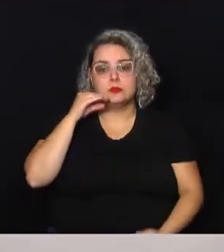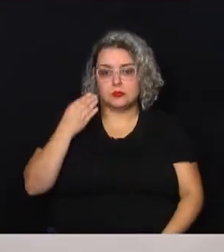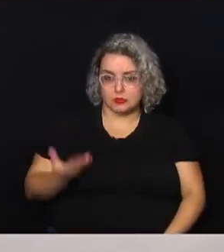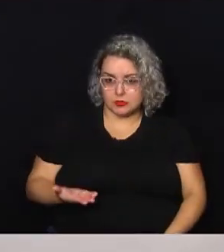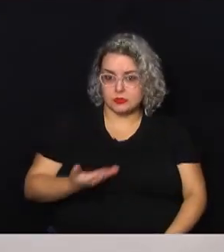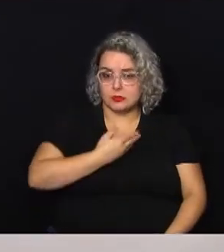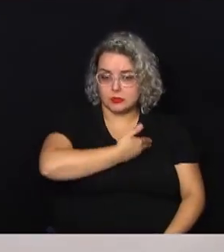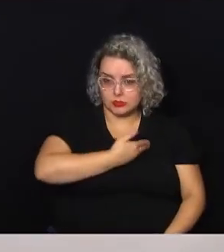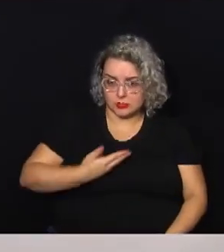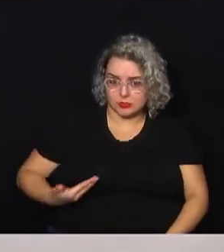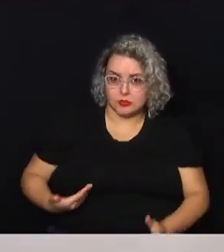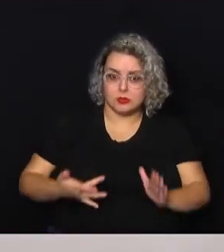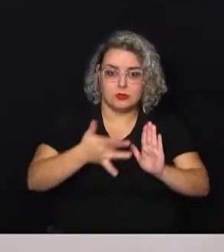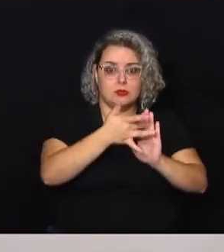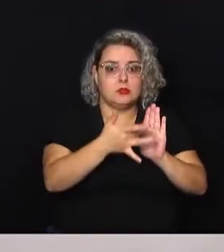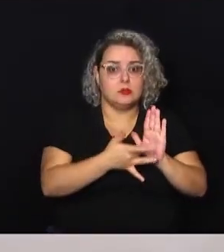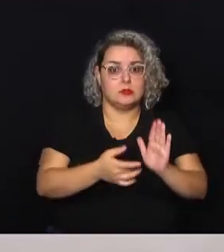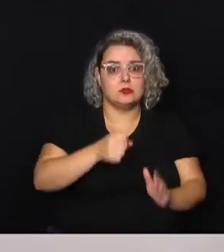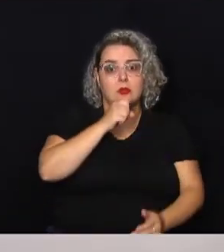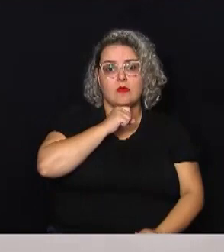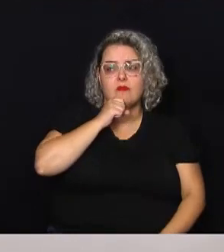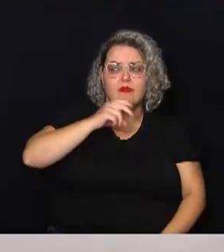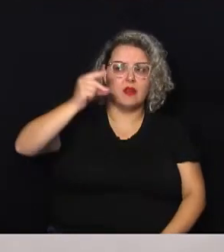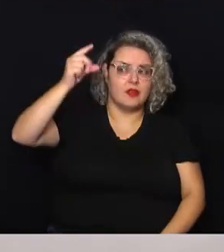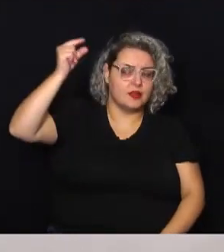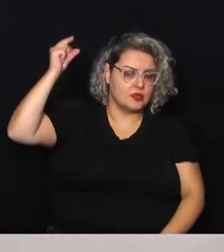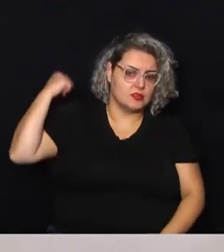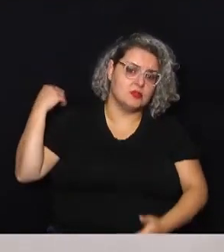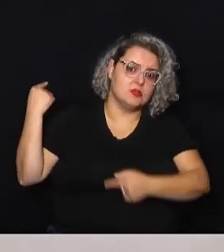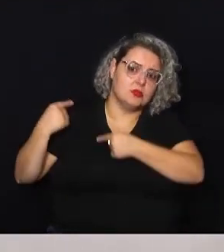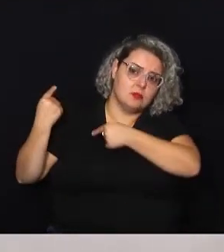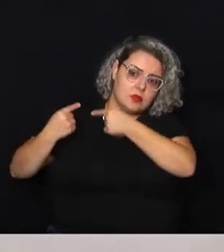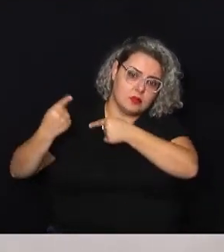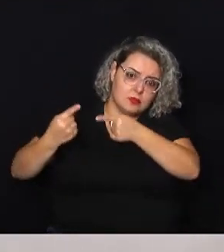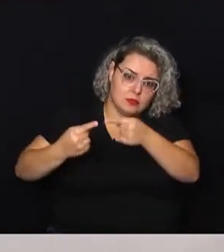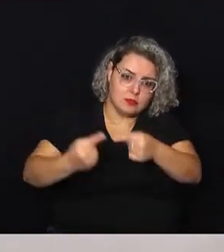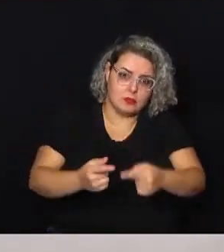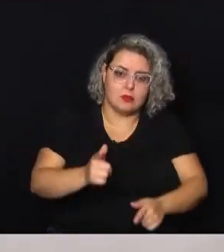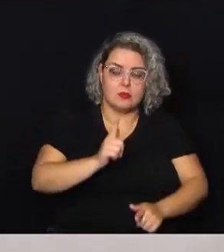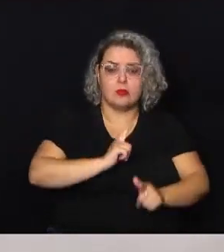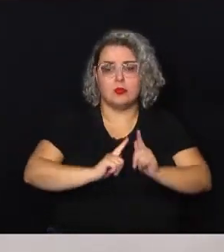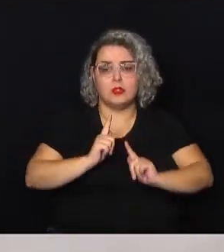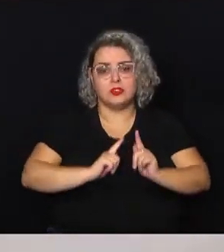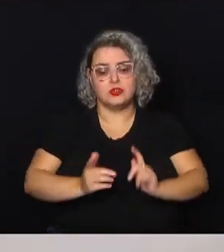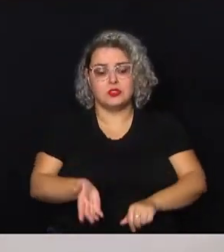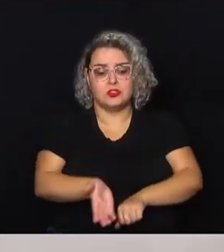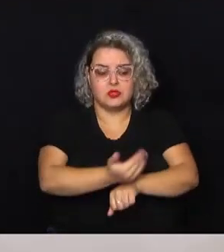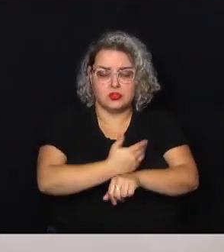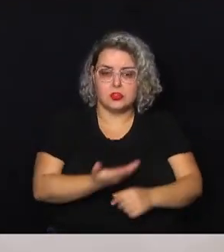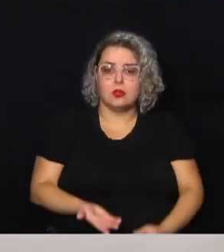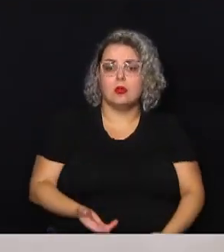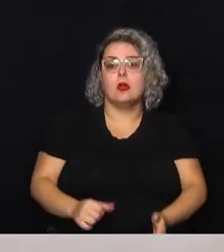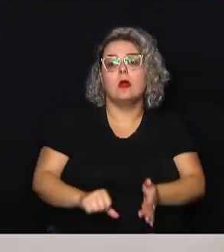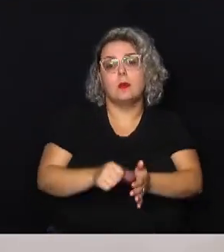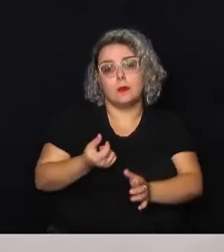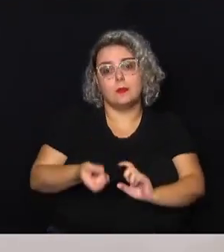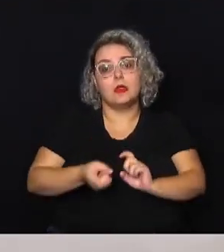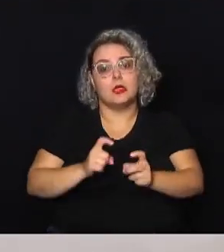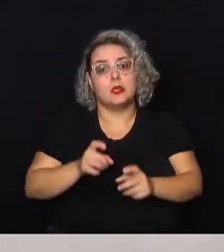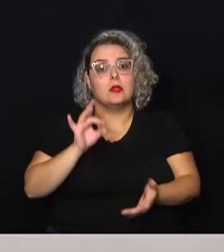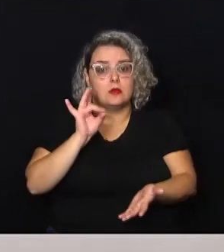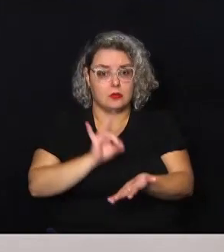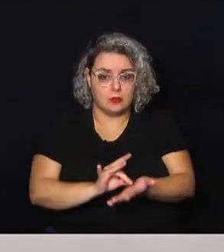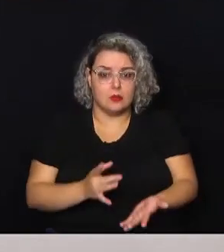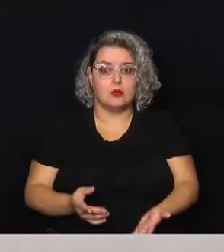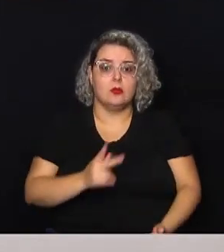São Paulo antigas né que nós já vinhamos discutindo com as gestões anteriores mas é a primeira reunião que a gente faz